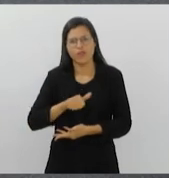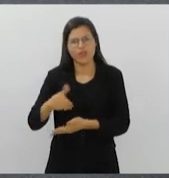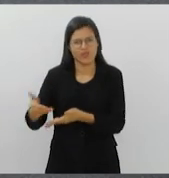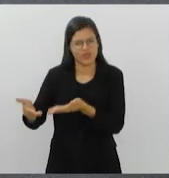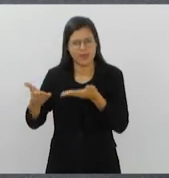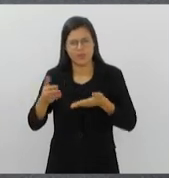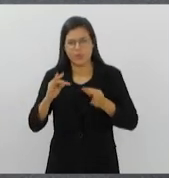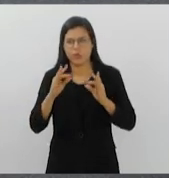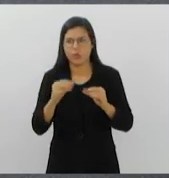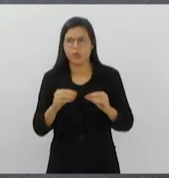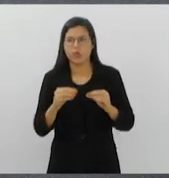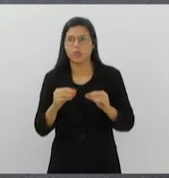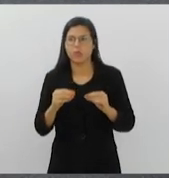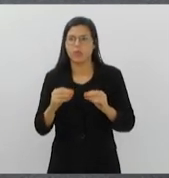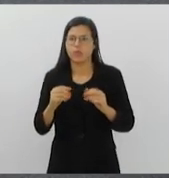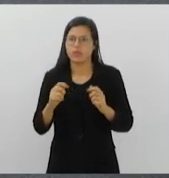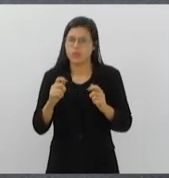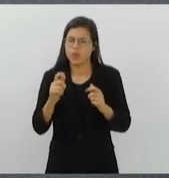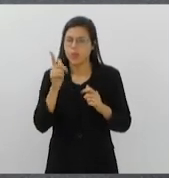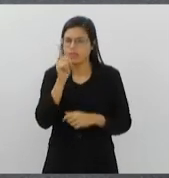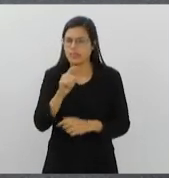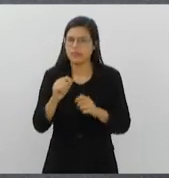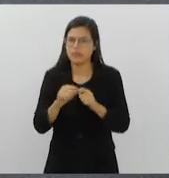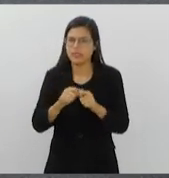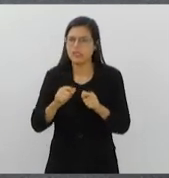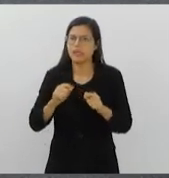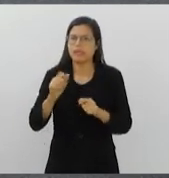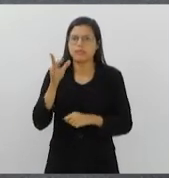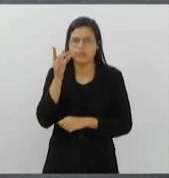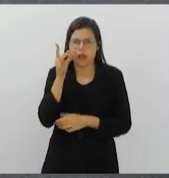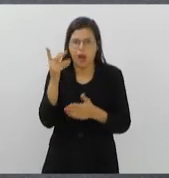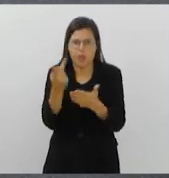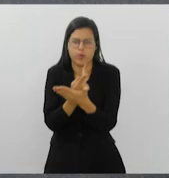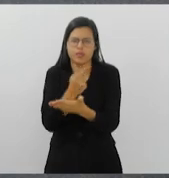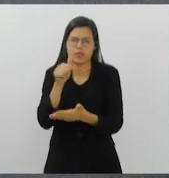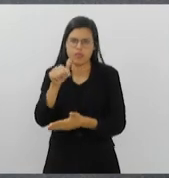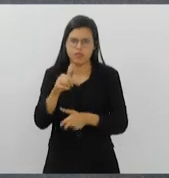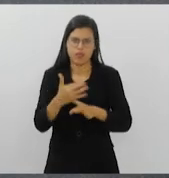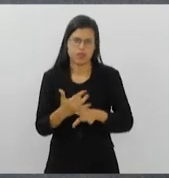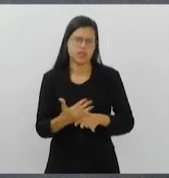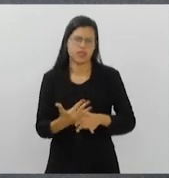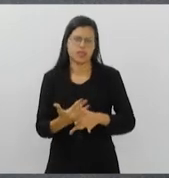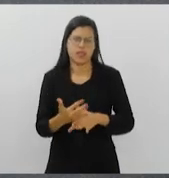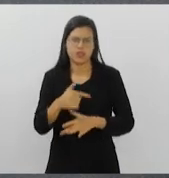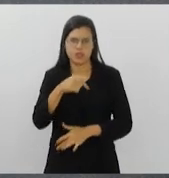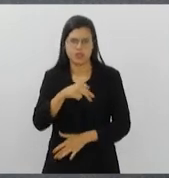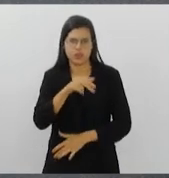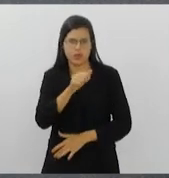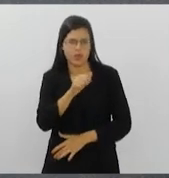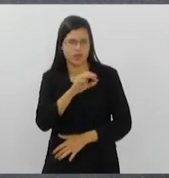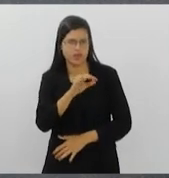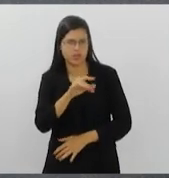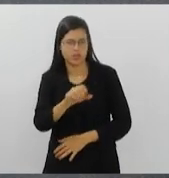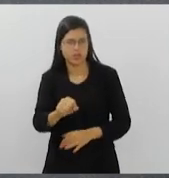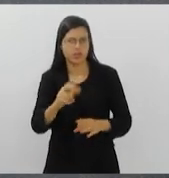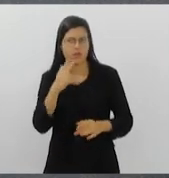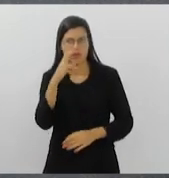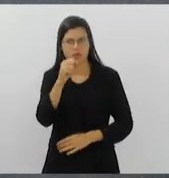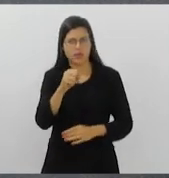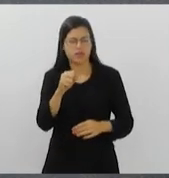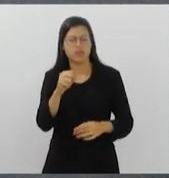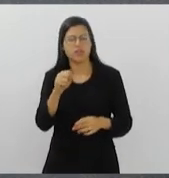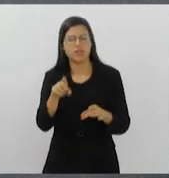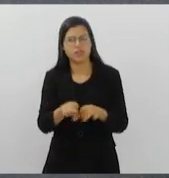nós possamos fazer com que ela se torne realidade realmente lá no município de Quatis e fortalecendo assim